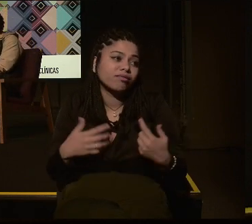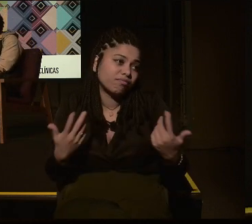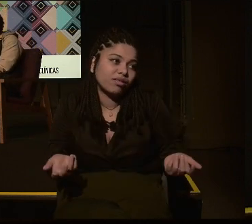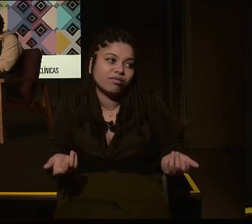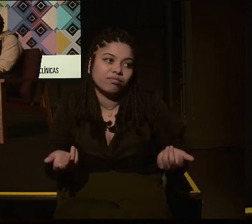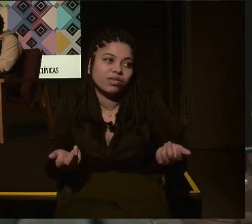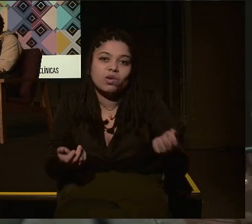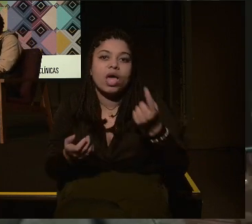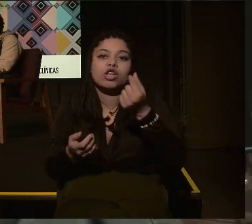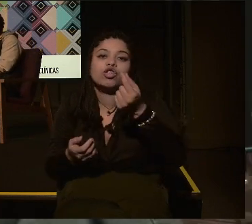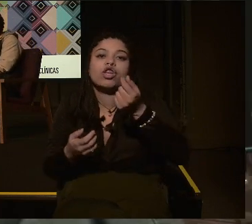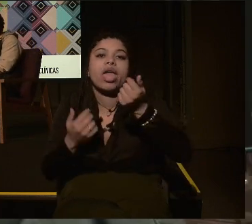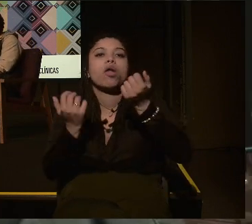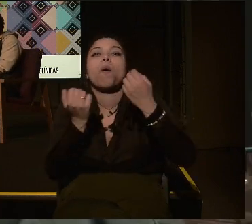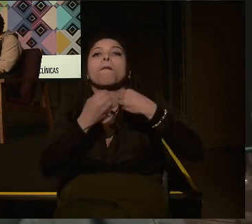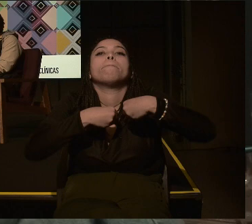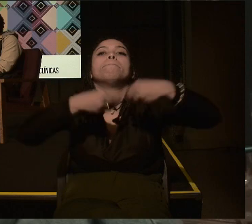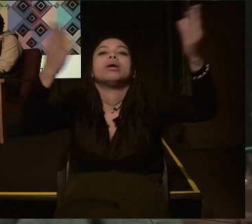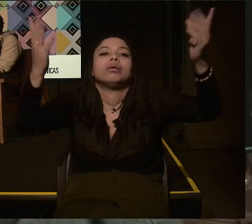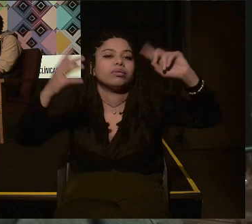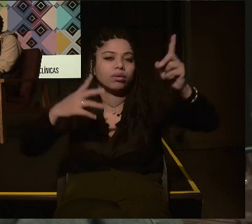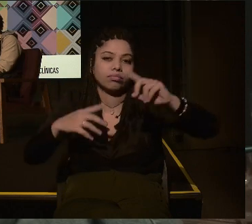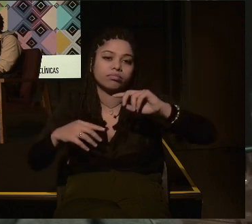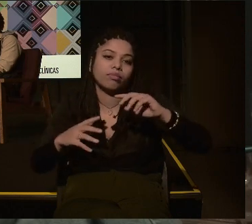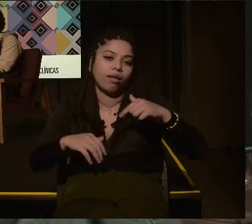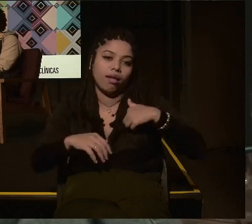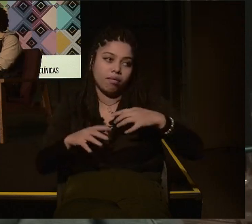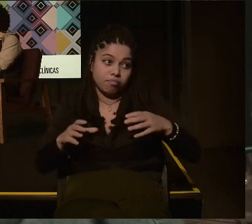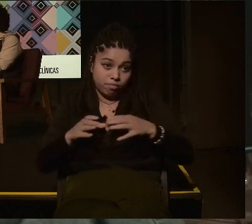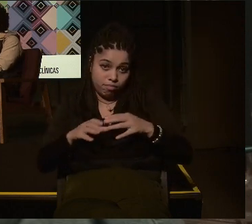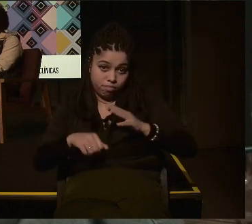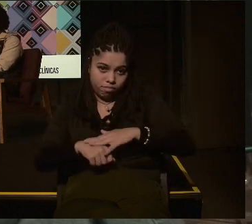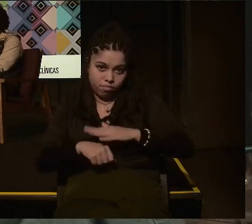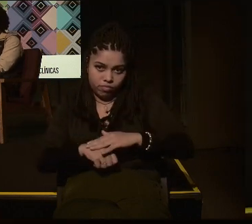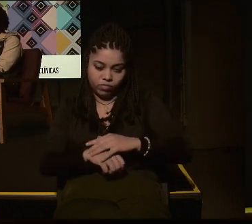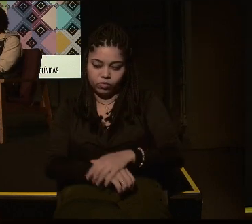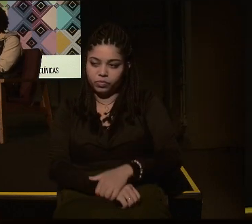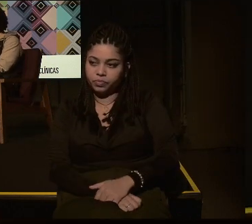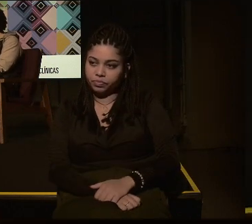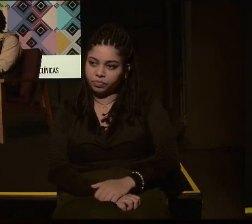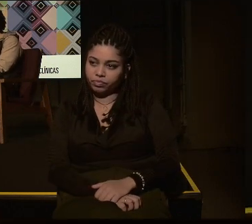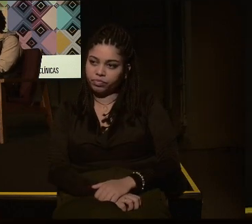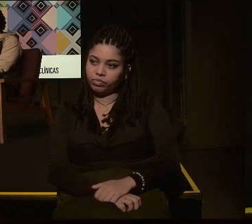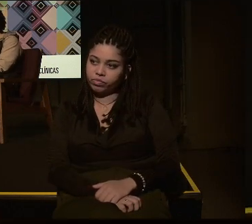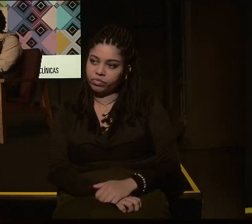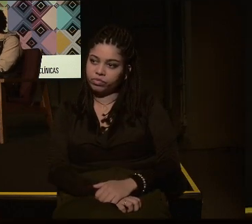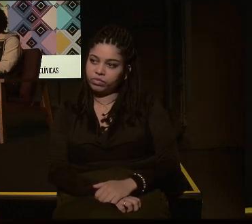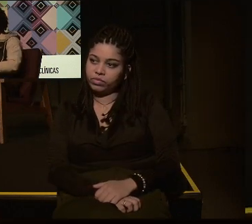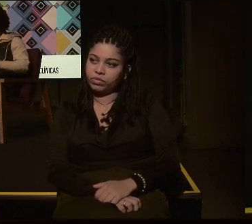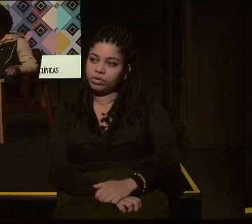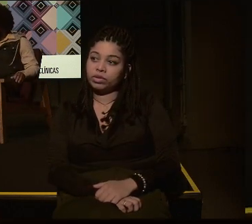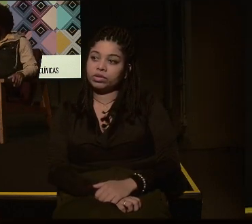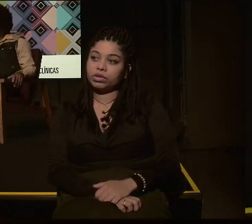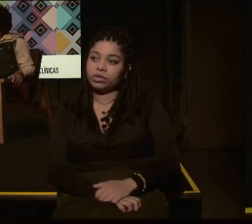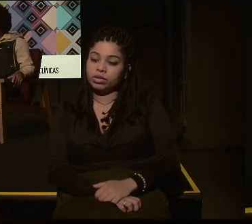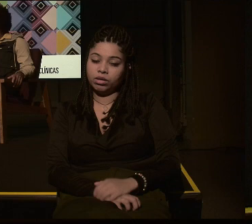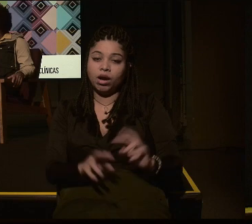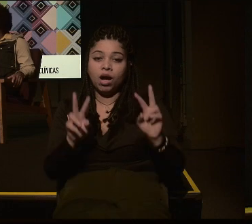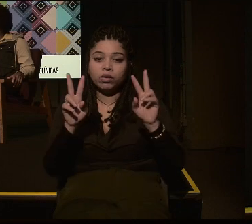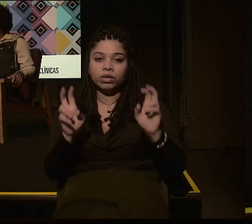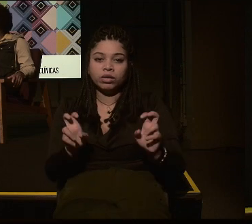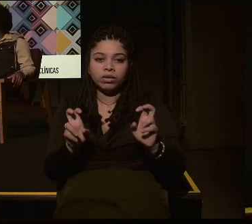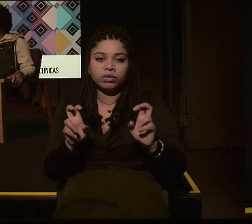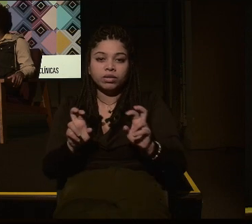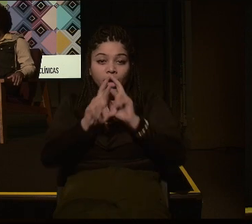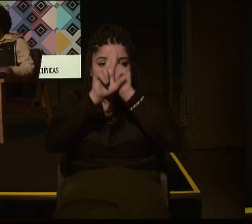ninguém. Pelo contrário. Mas veja, a parada é a seguinte. O quesito raça-cor, para nós,